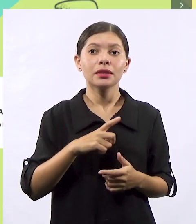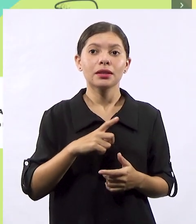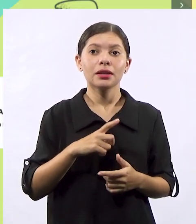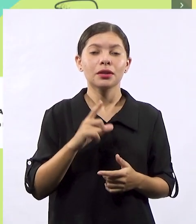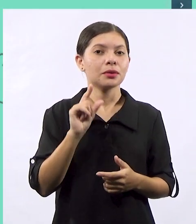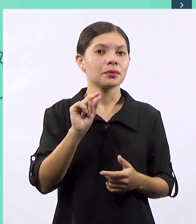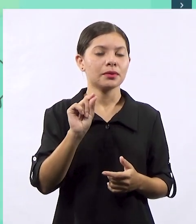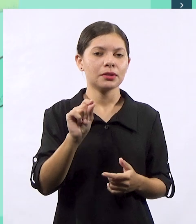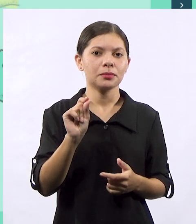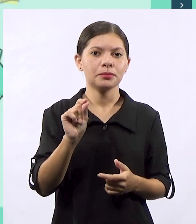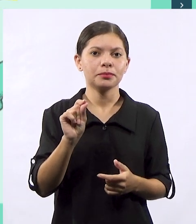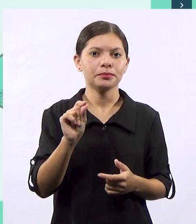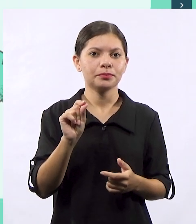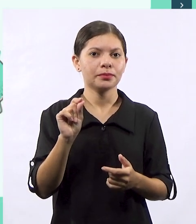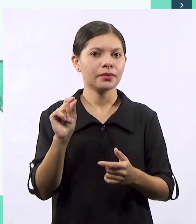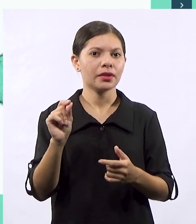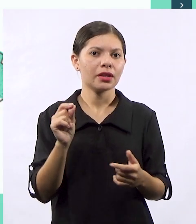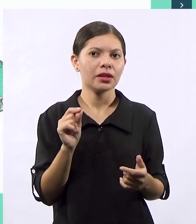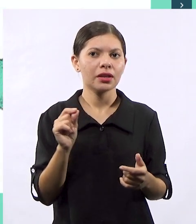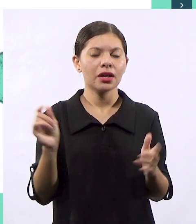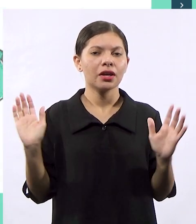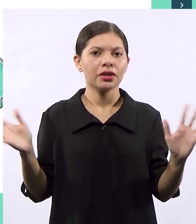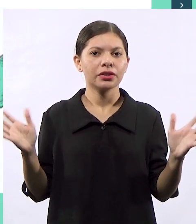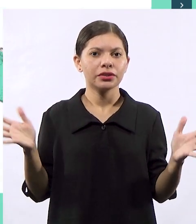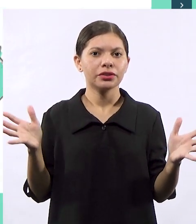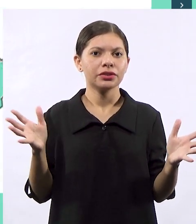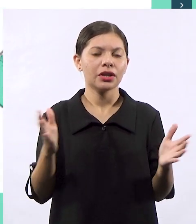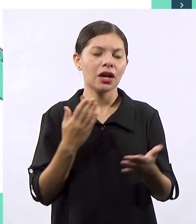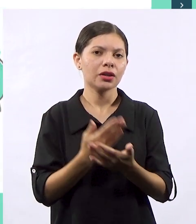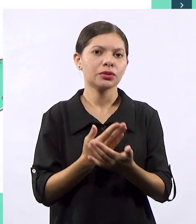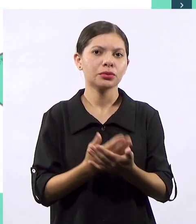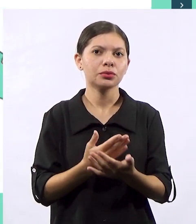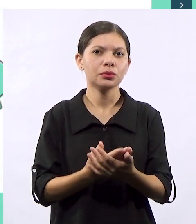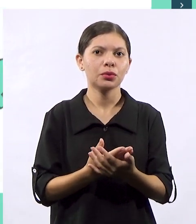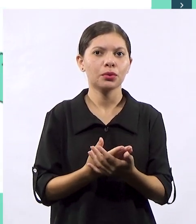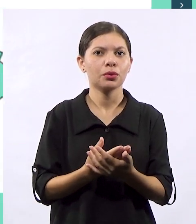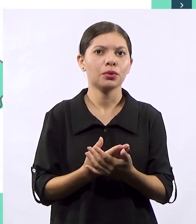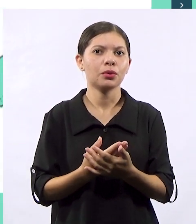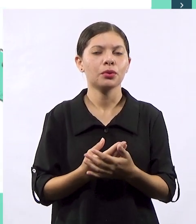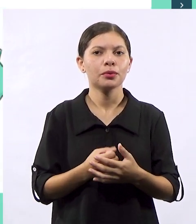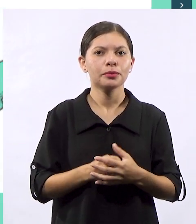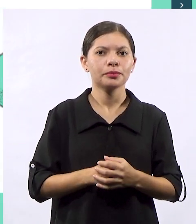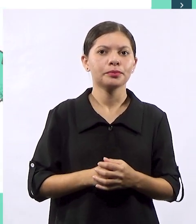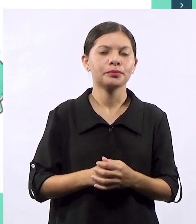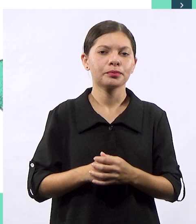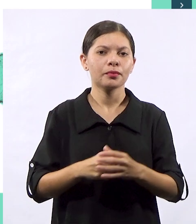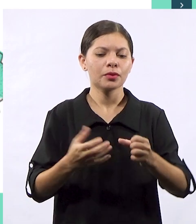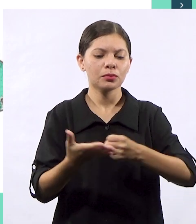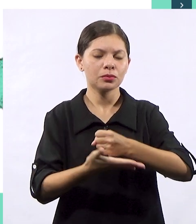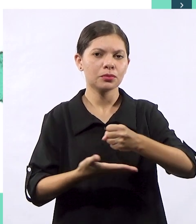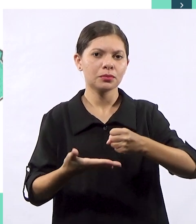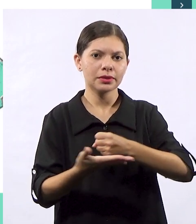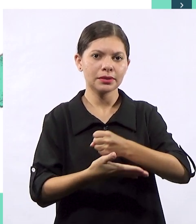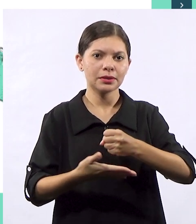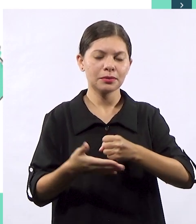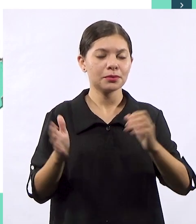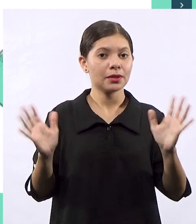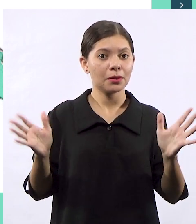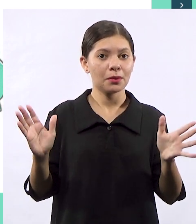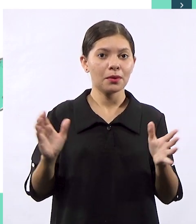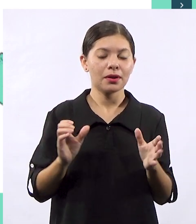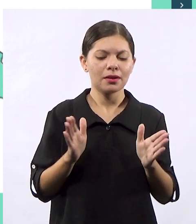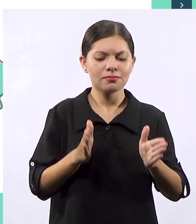tem que a gente já passou, né, pelo direito, pelos princípios, e agora a gente vai aí para